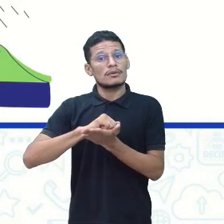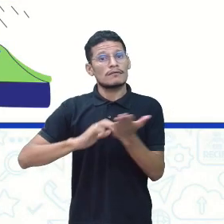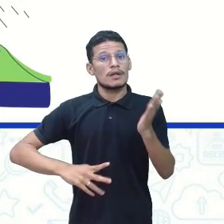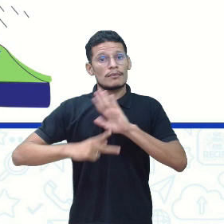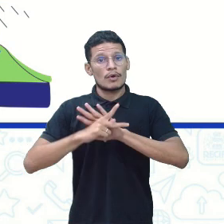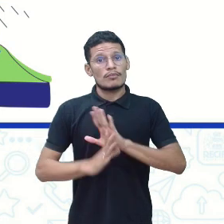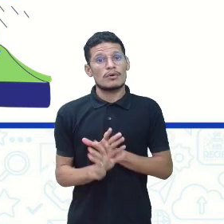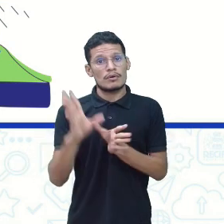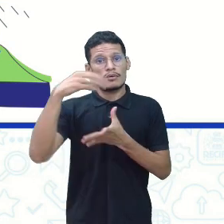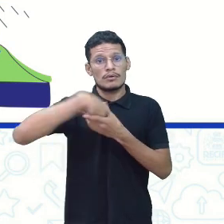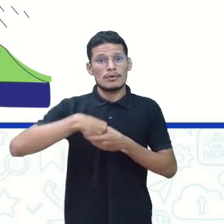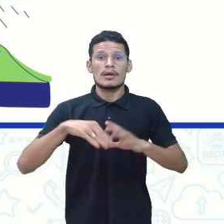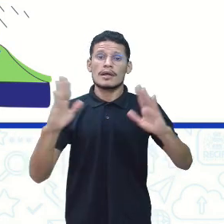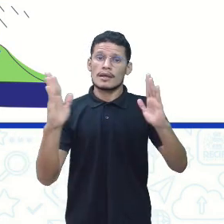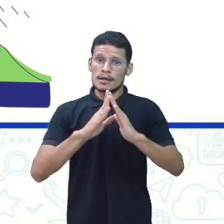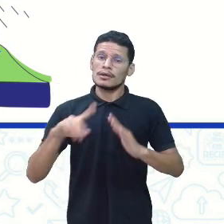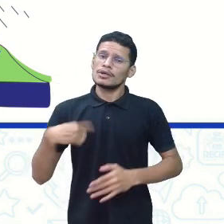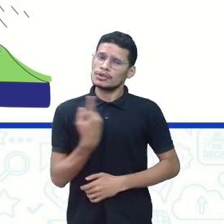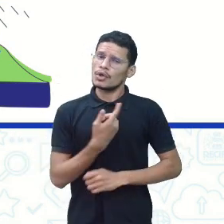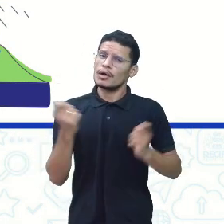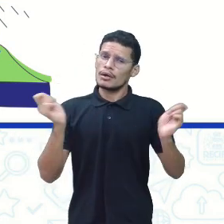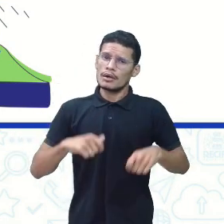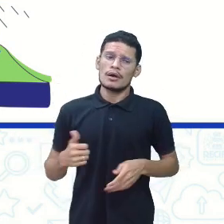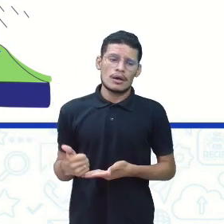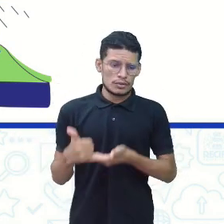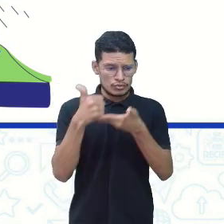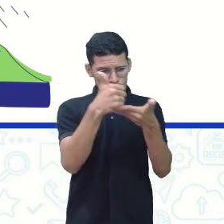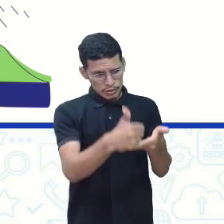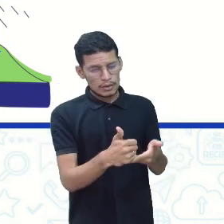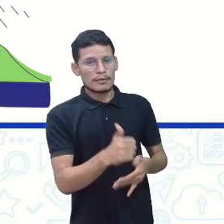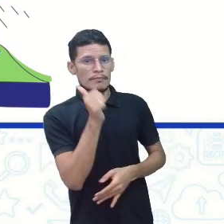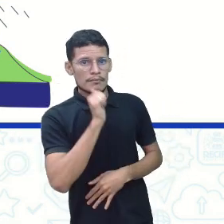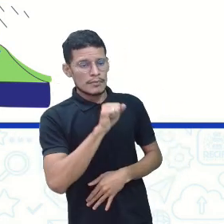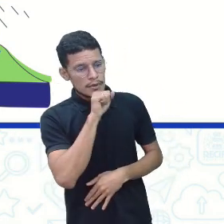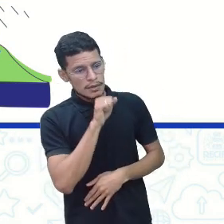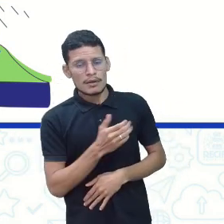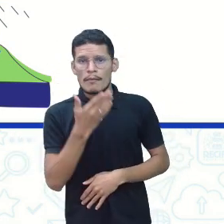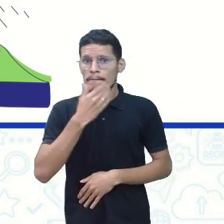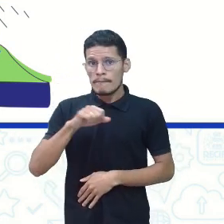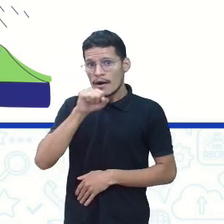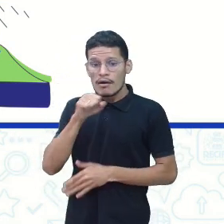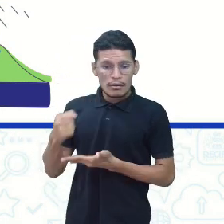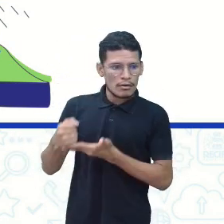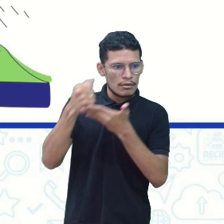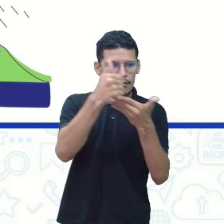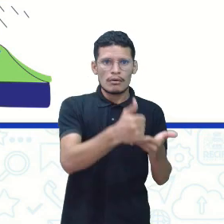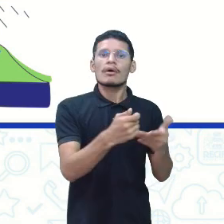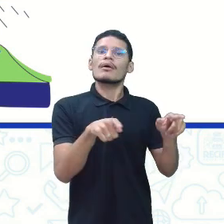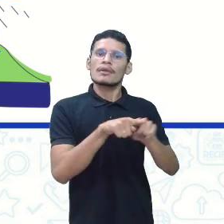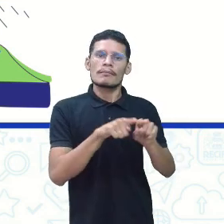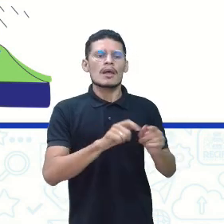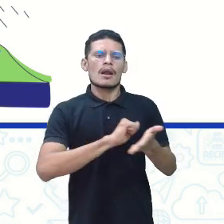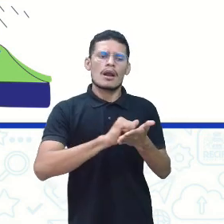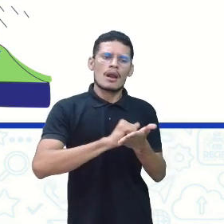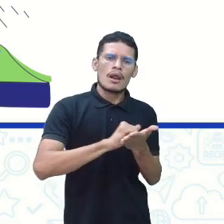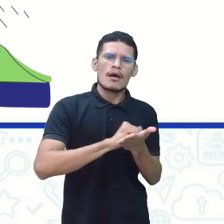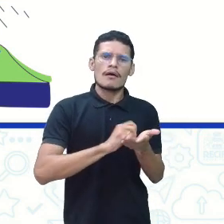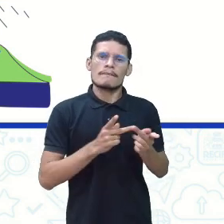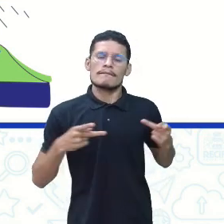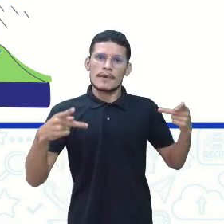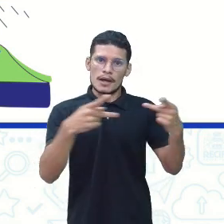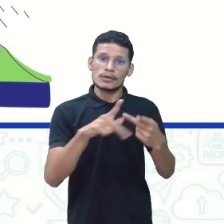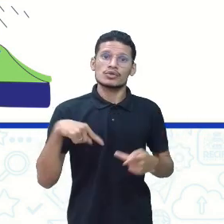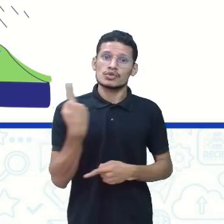domésticas, né? Nós podemos ajudar a mamãe e o papai pode ajudar também em lavar os pratos, fazer os afazeres domésticos.